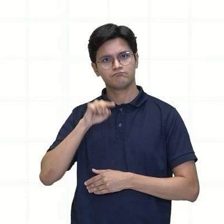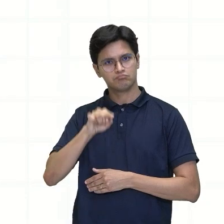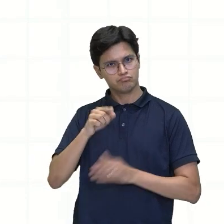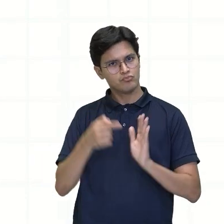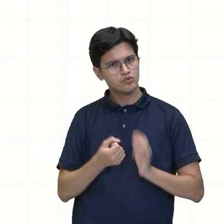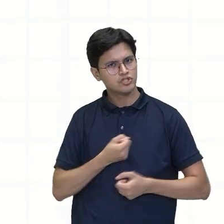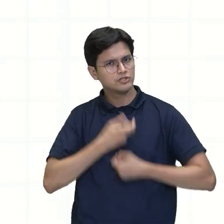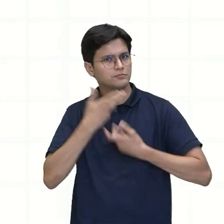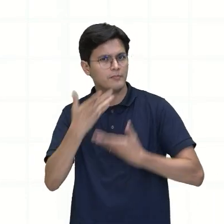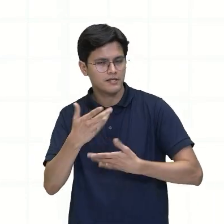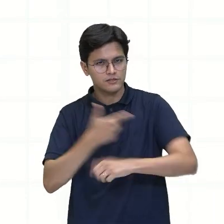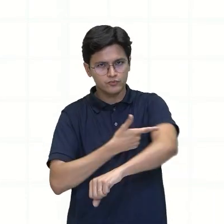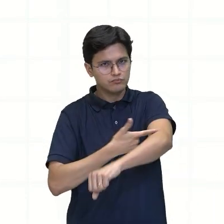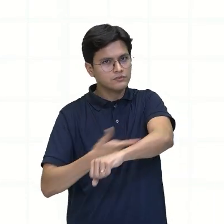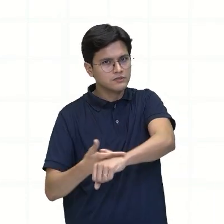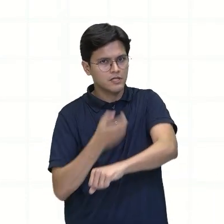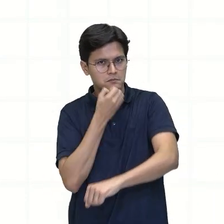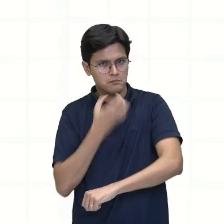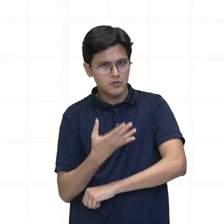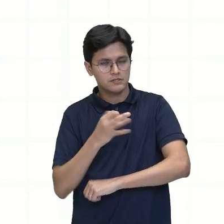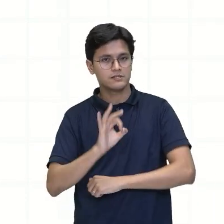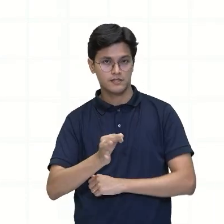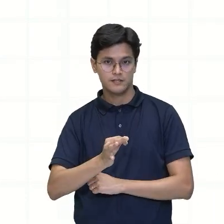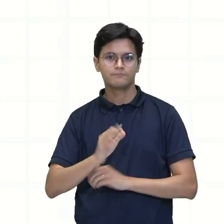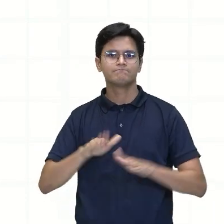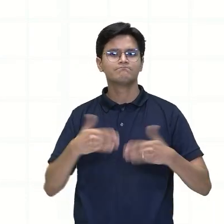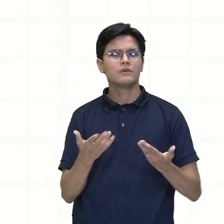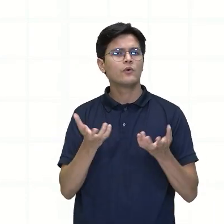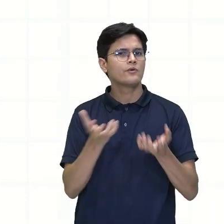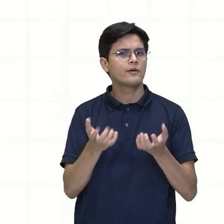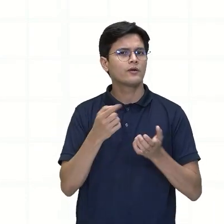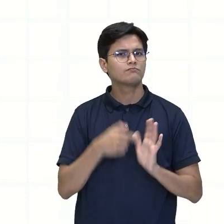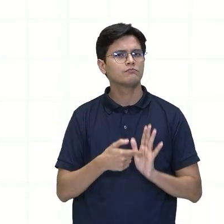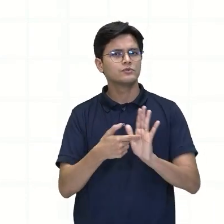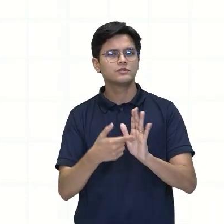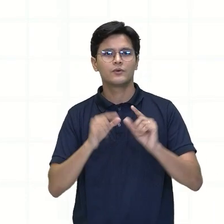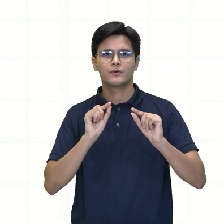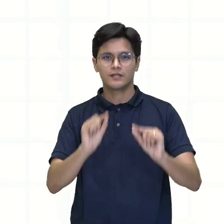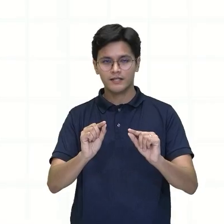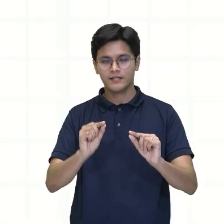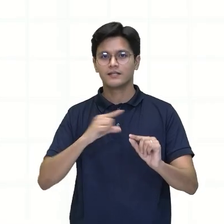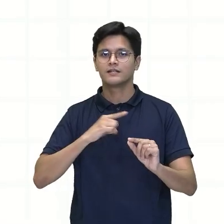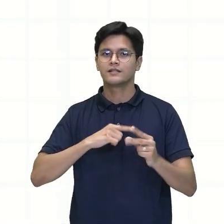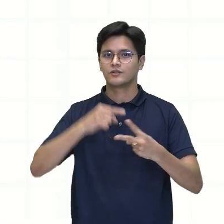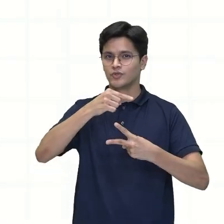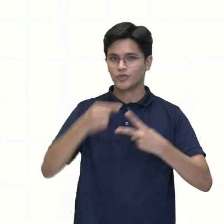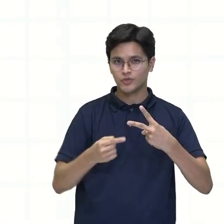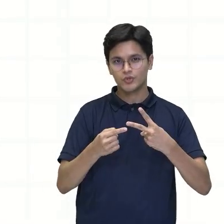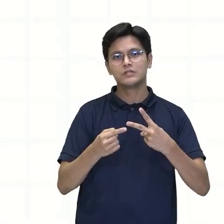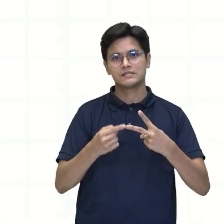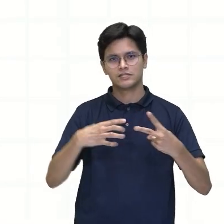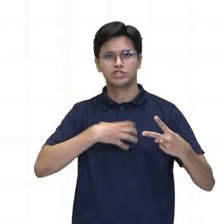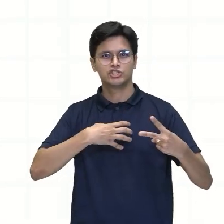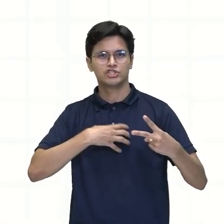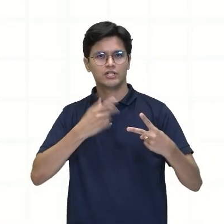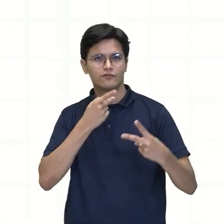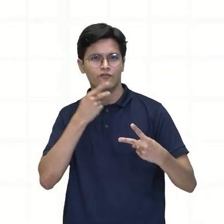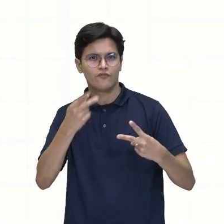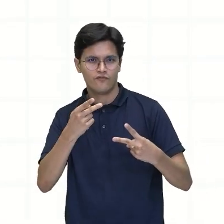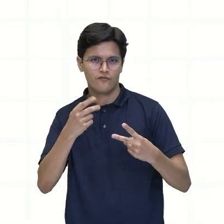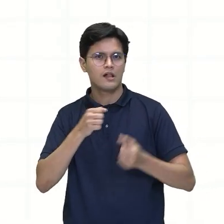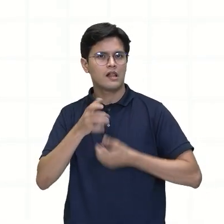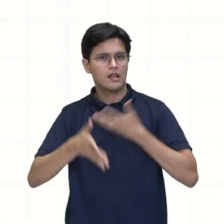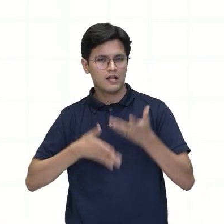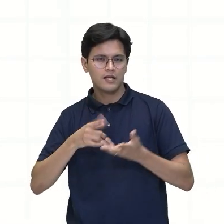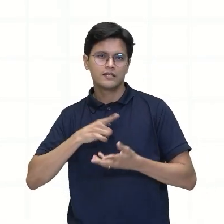mais educado. O que eu estou mostrando para vocês aqui, gente? Que eu tenho duas formas de falar, uma forma mais rude e